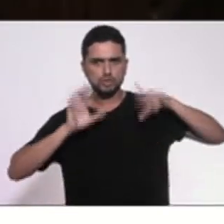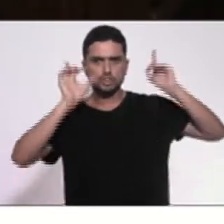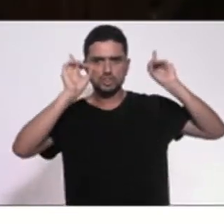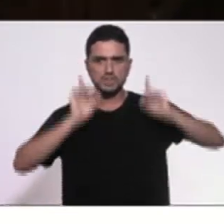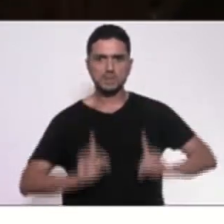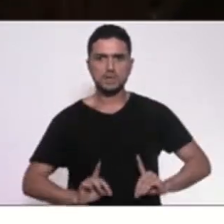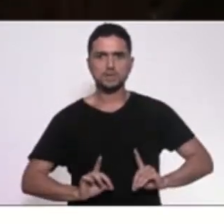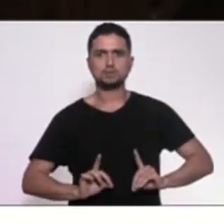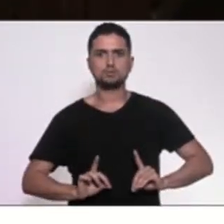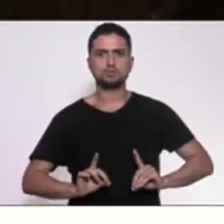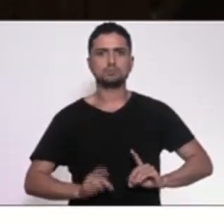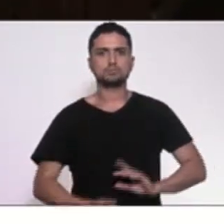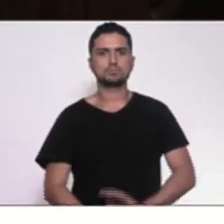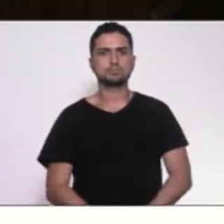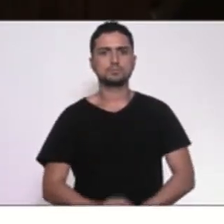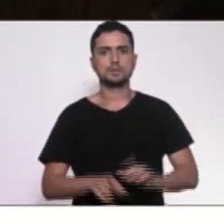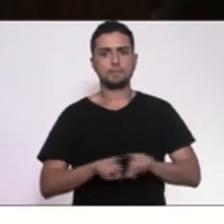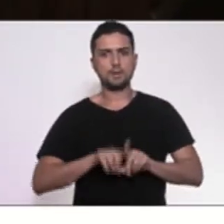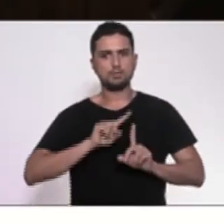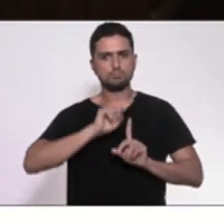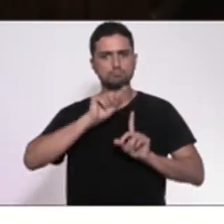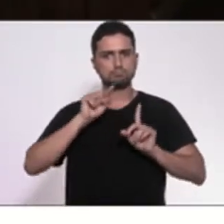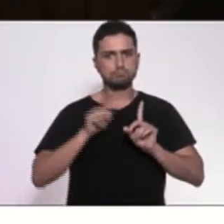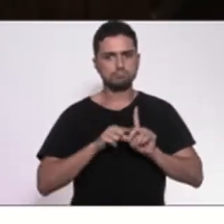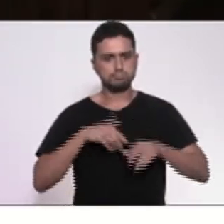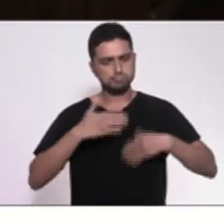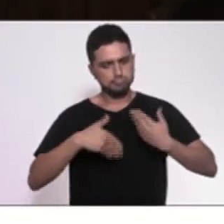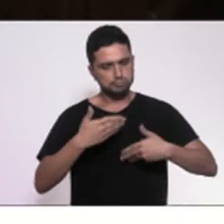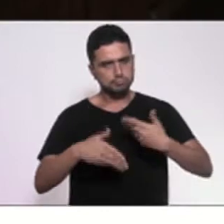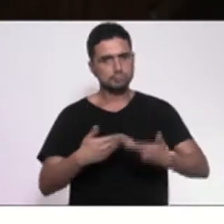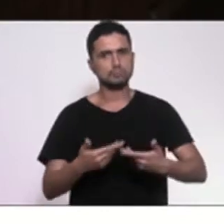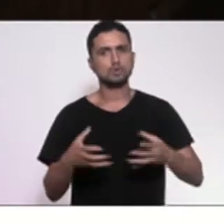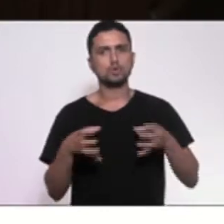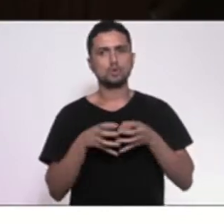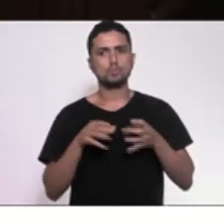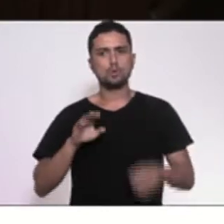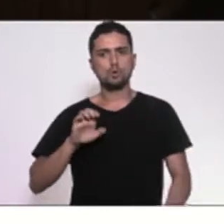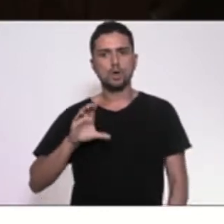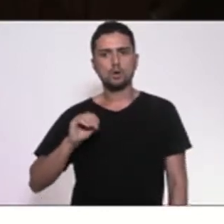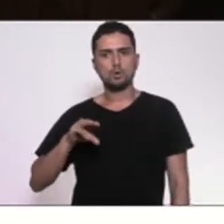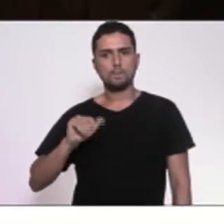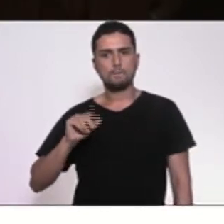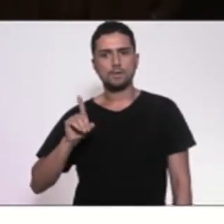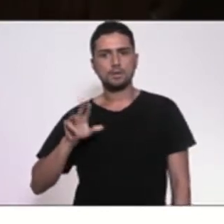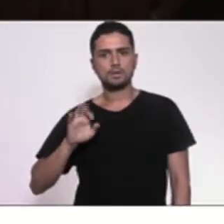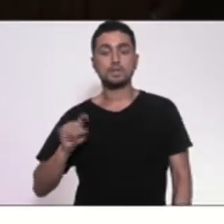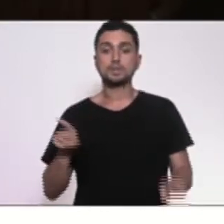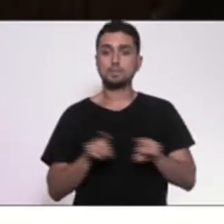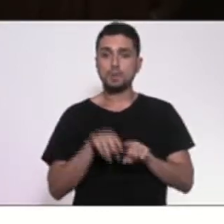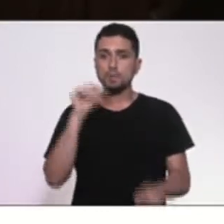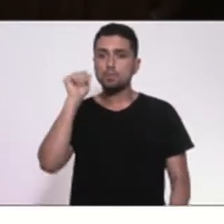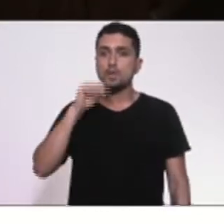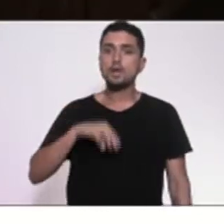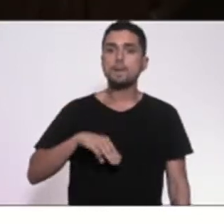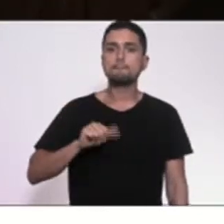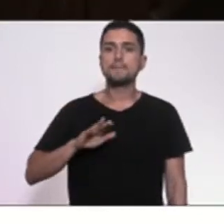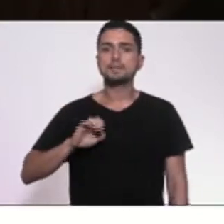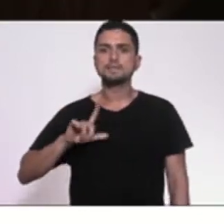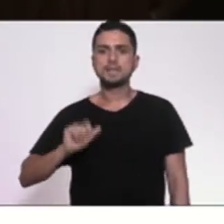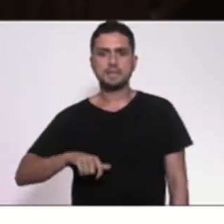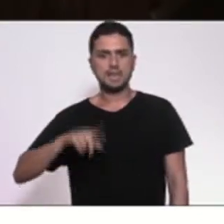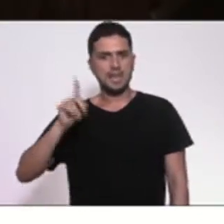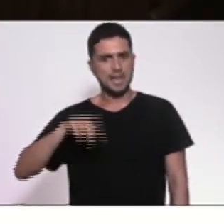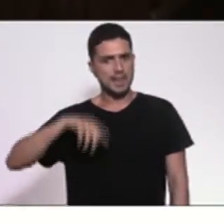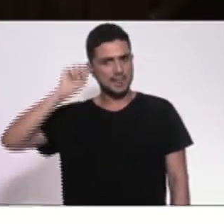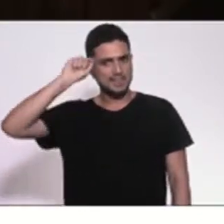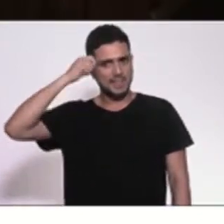grupo Ecomadre. E aí, senhora presidenta, também Marcele Esteves, negra